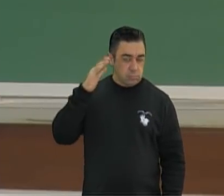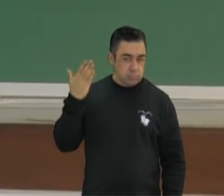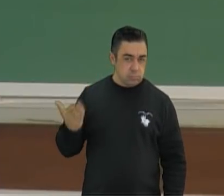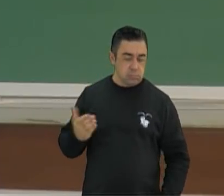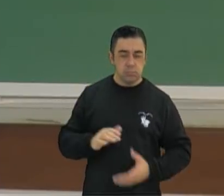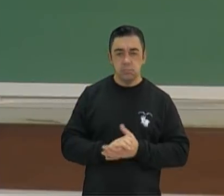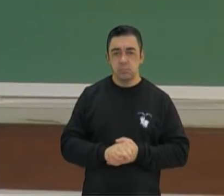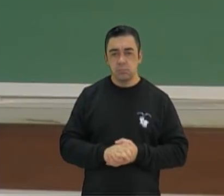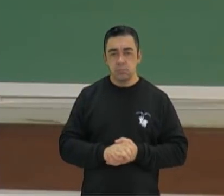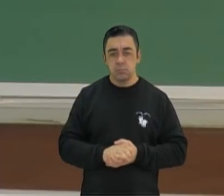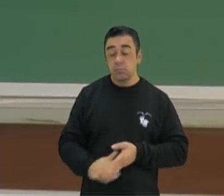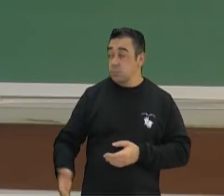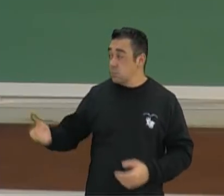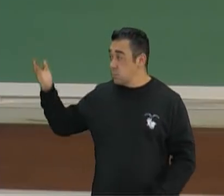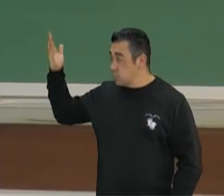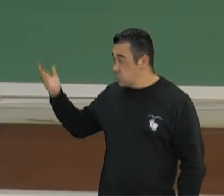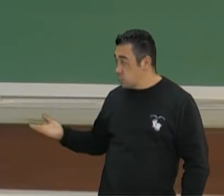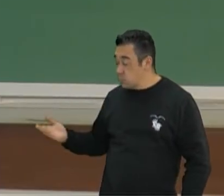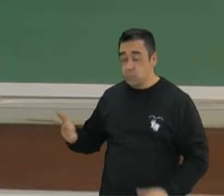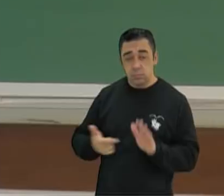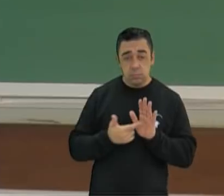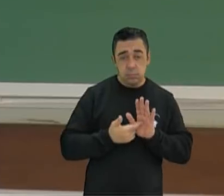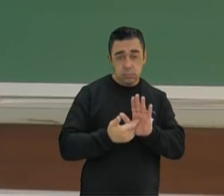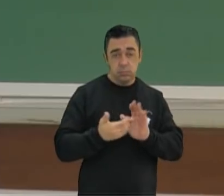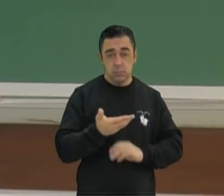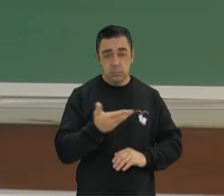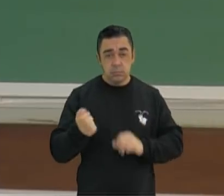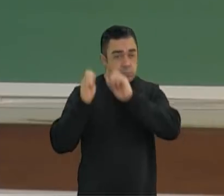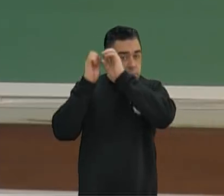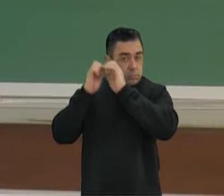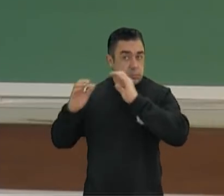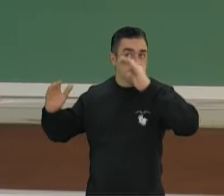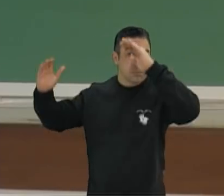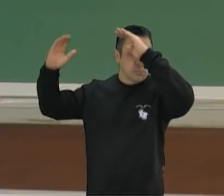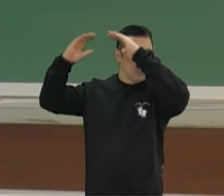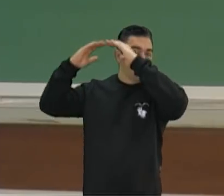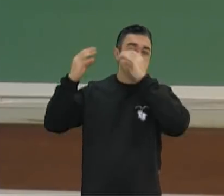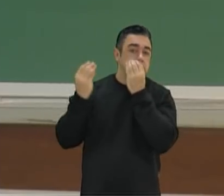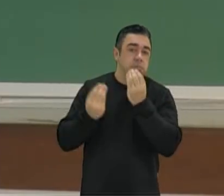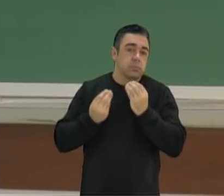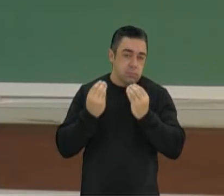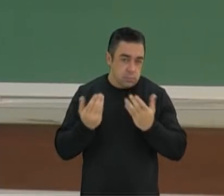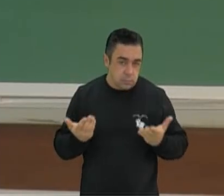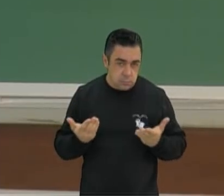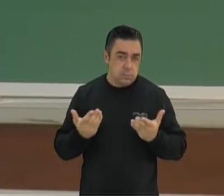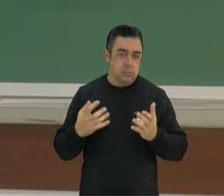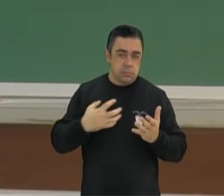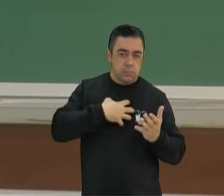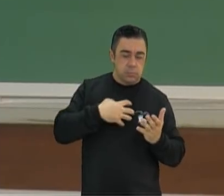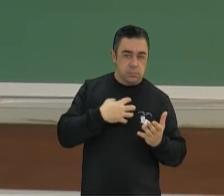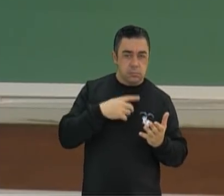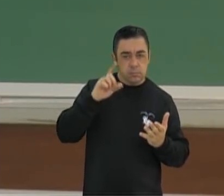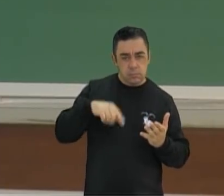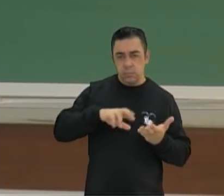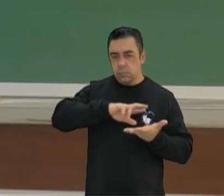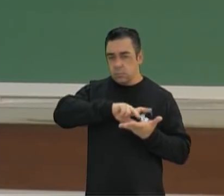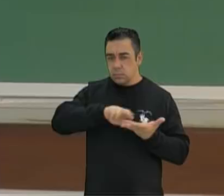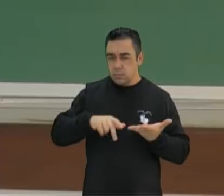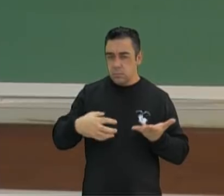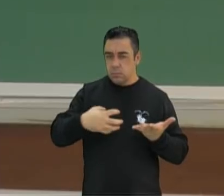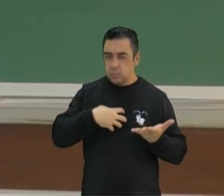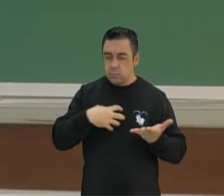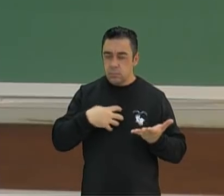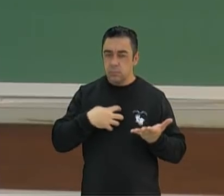Eu trouxe para vocês alguns balões, tá? Alguns formatos de balões. Eles representam diferentes formas